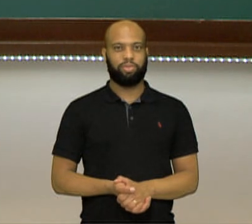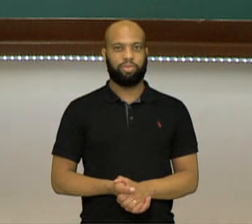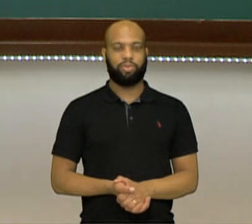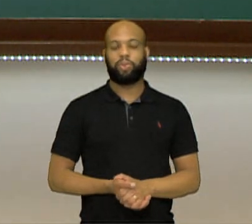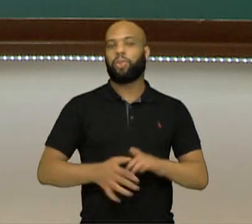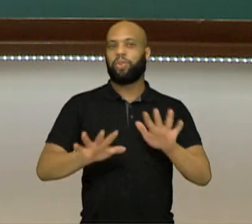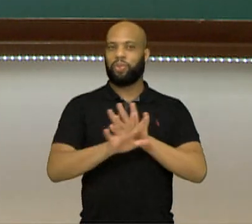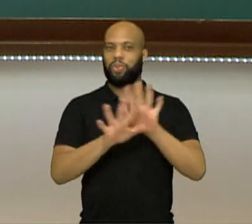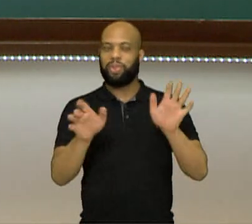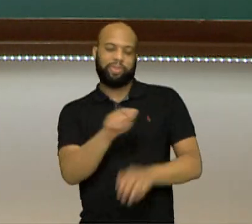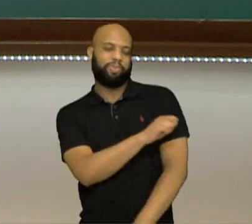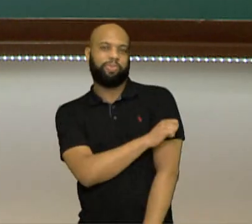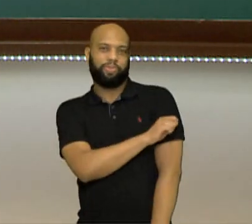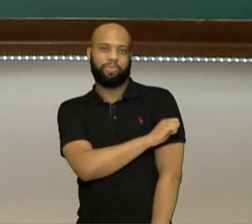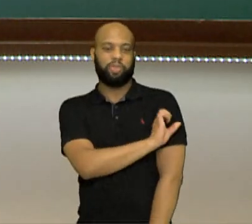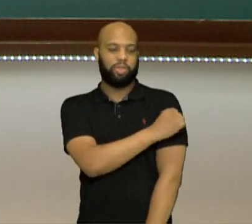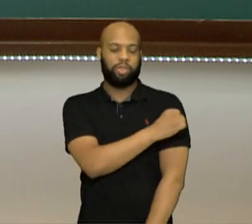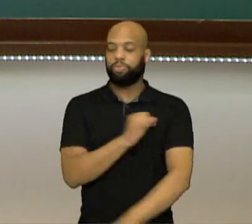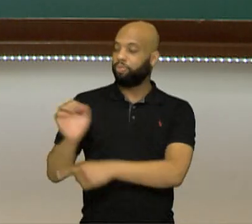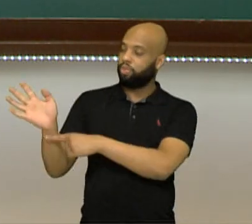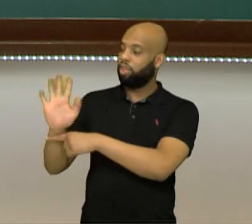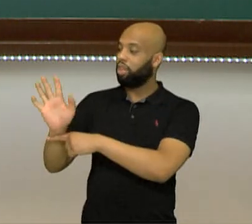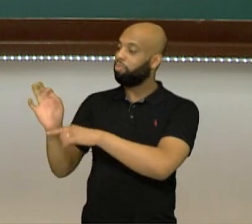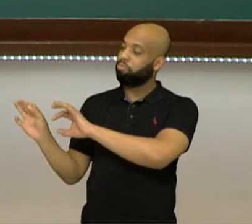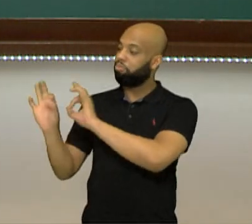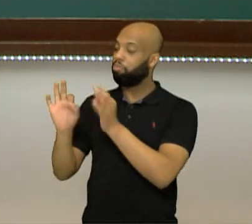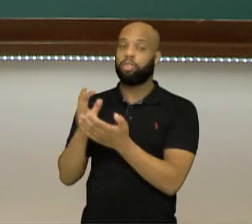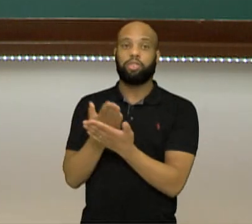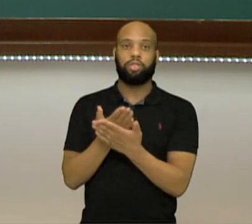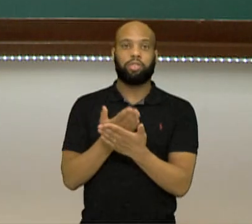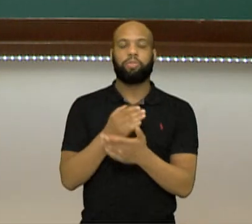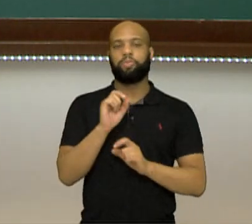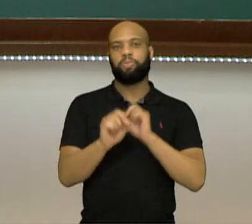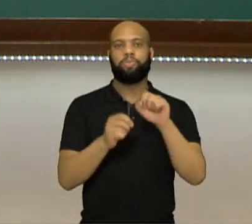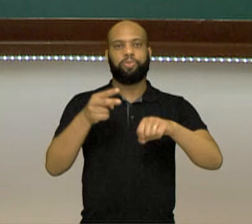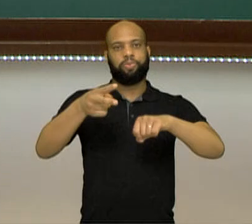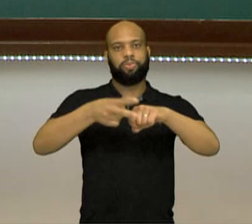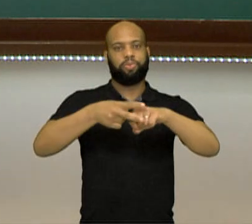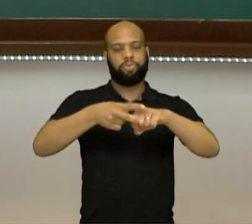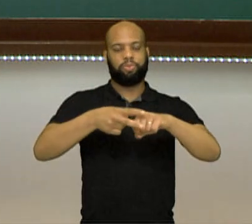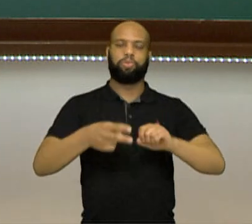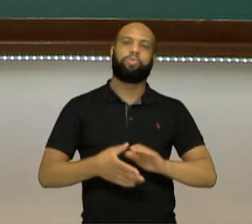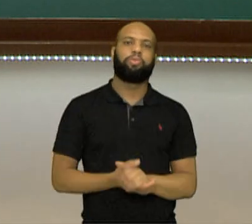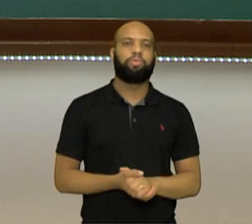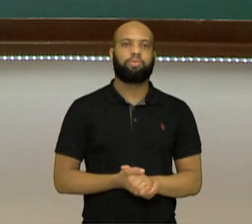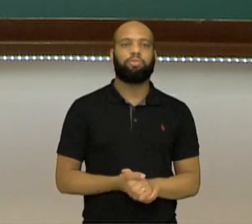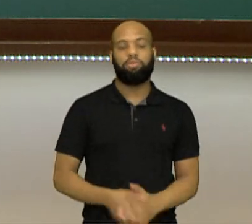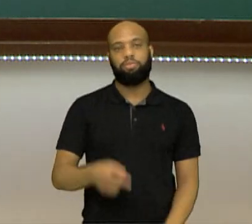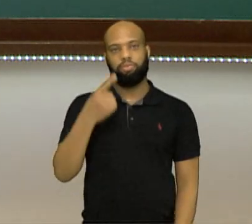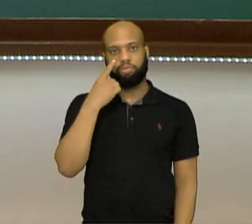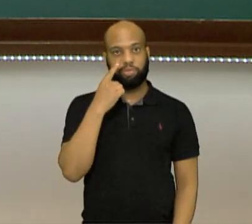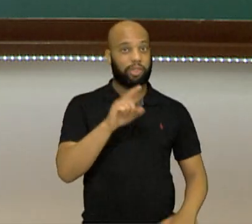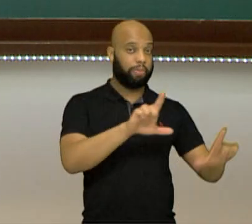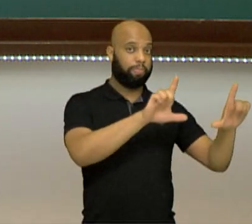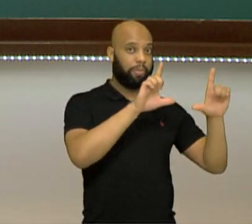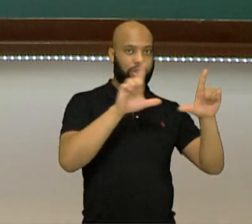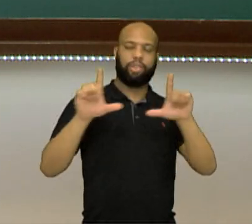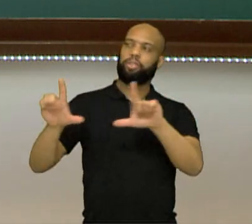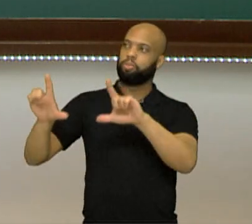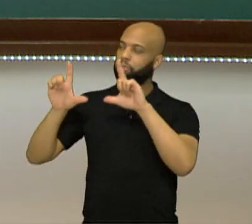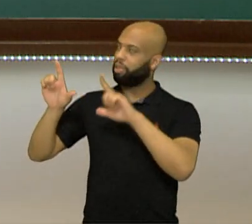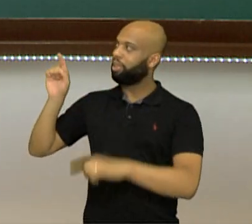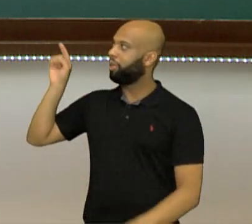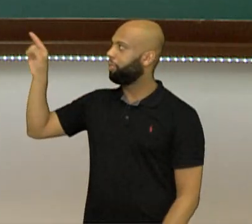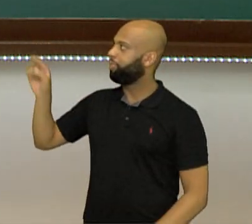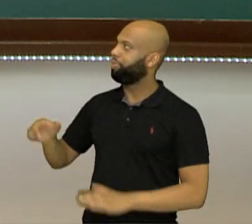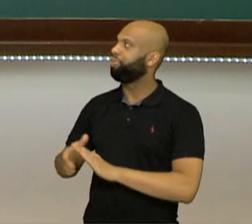Olá, estudantes do 8º ano! Nesse vídeo vamos falar sobre vozes verbais. Observem essas placas que aqui estão.